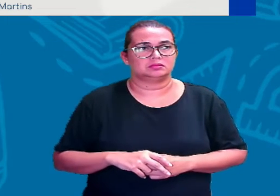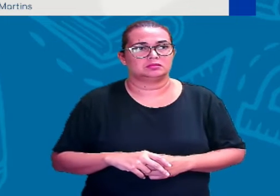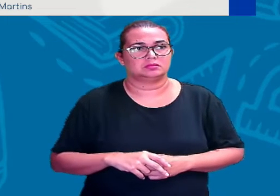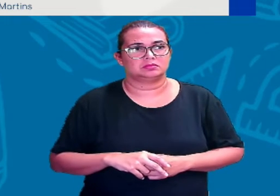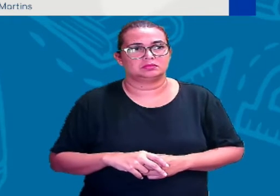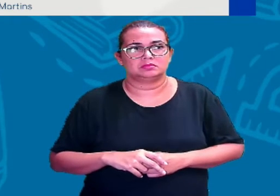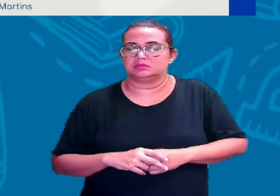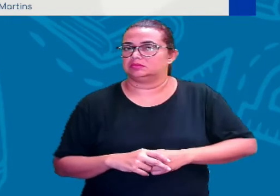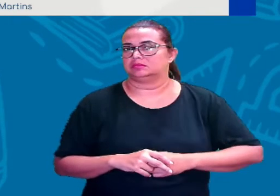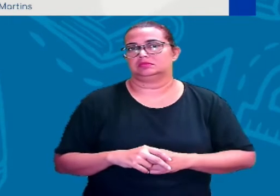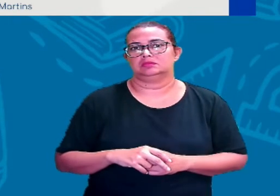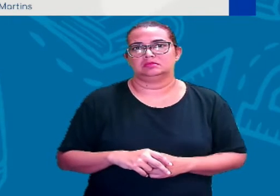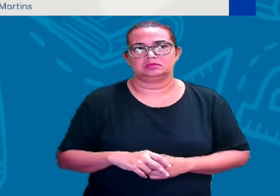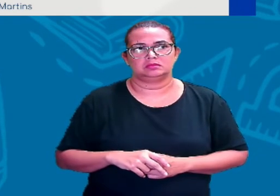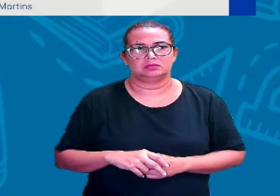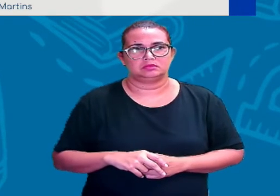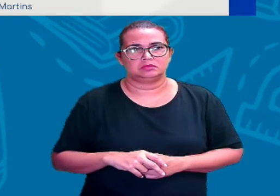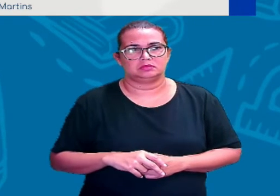Então,